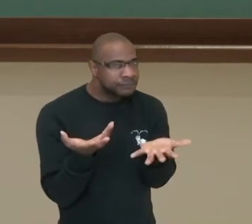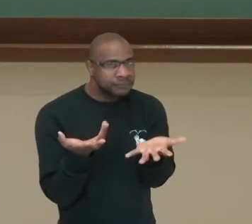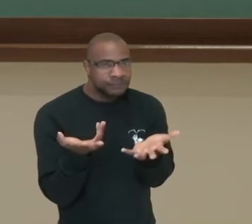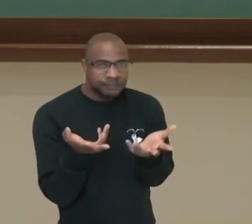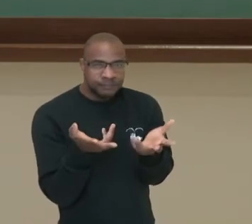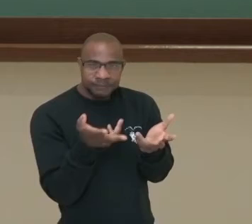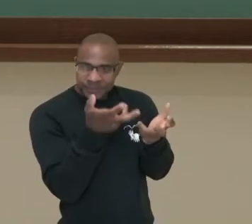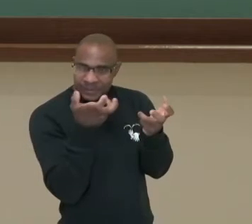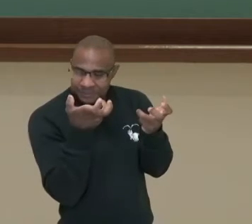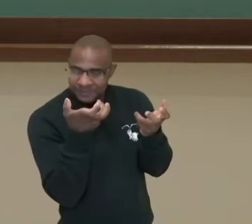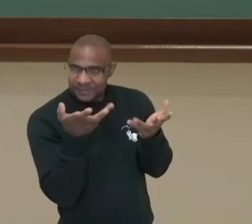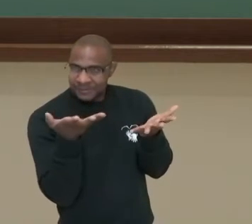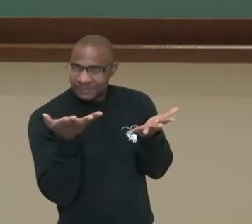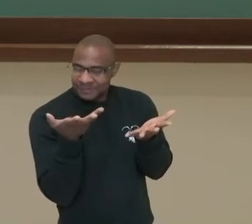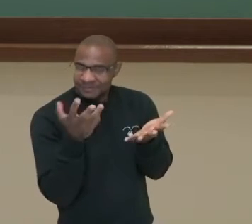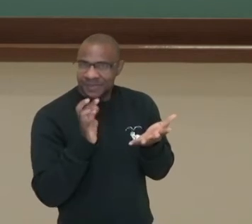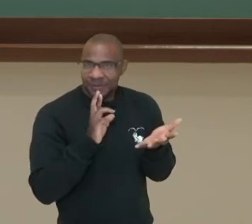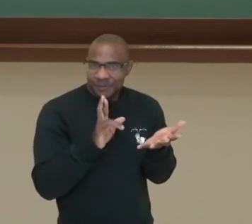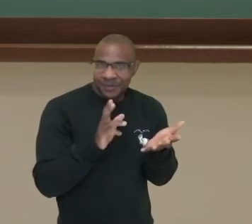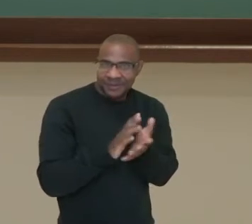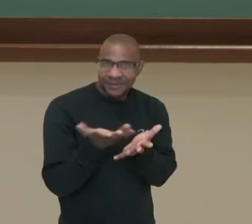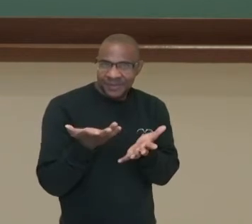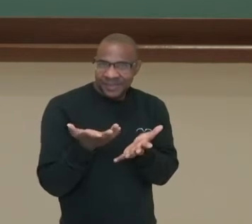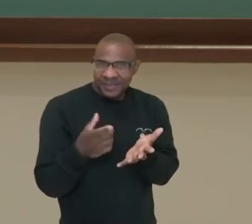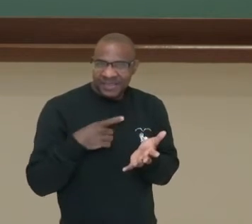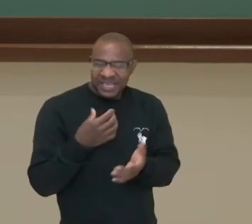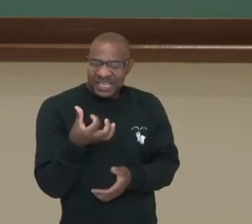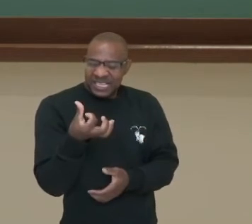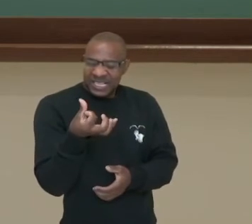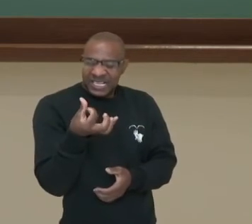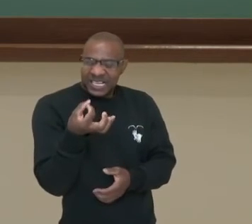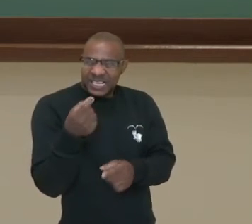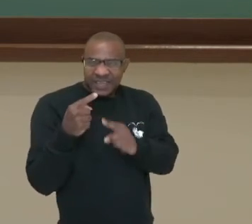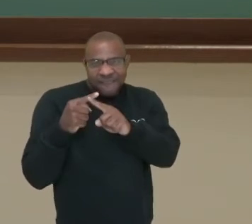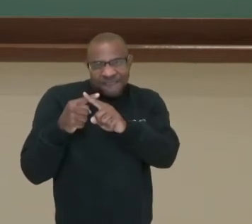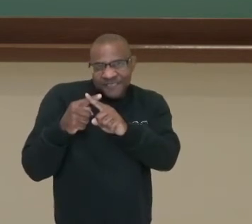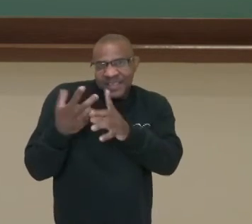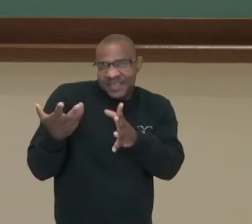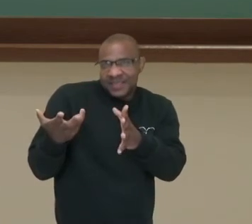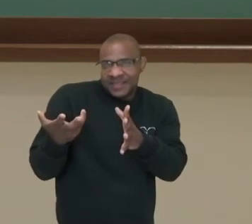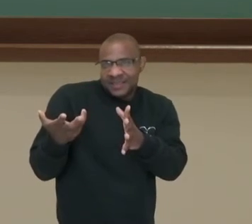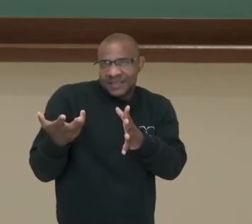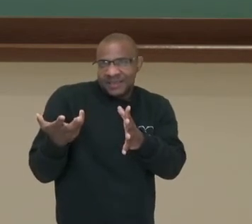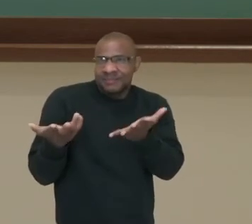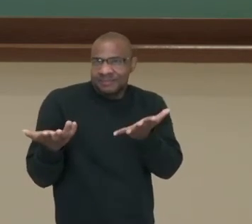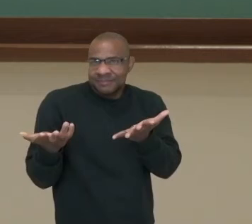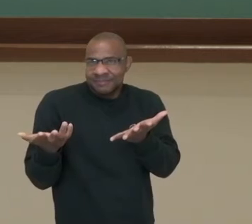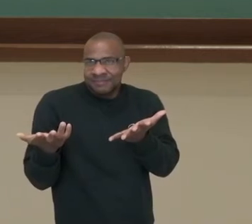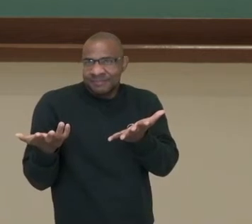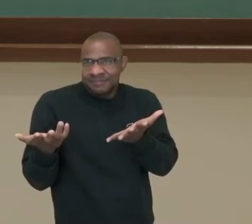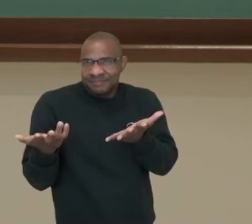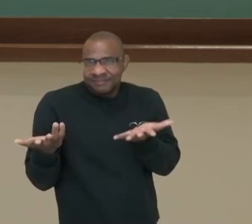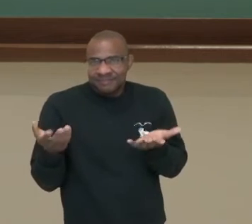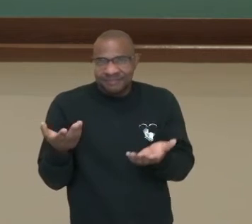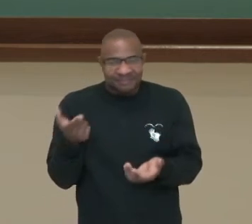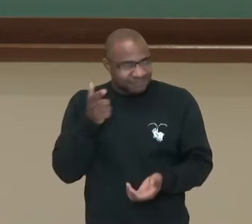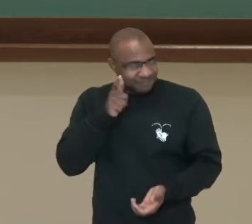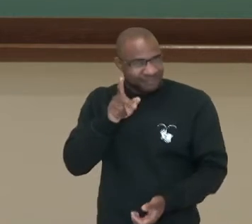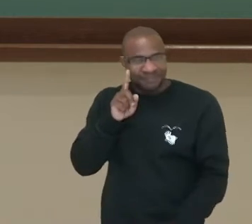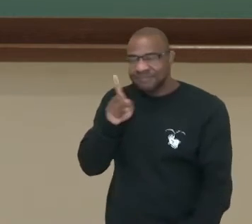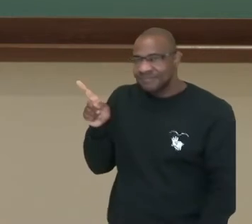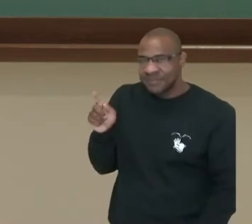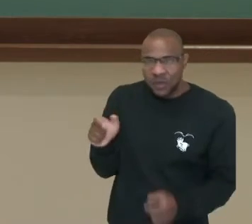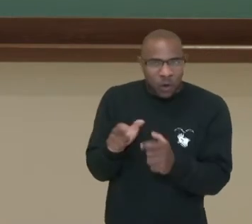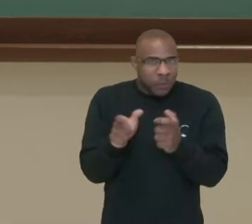das respirações? Né? Aumentou para 60 vezes esses movimentos respiratórios? Antes era 10 a 15? Pois é, então o